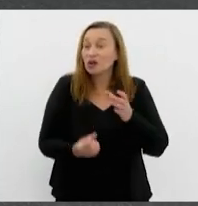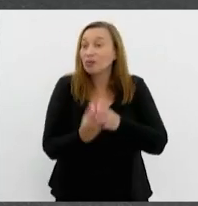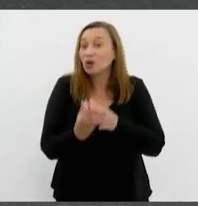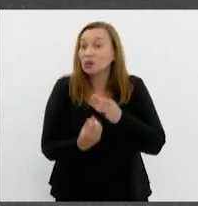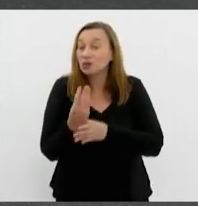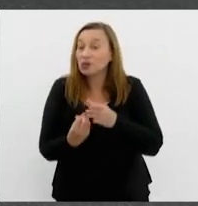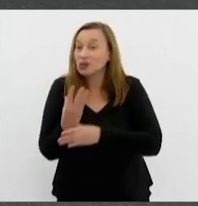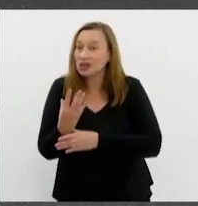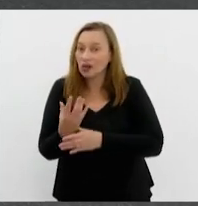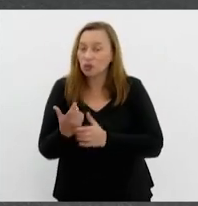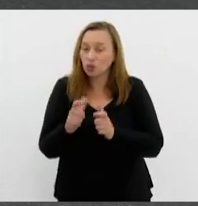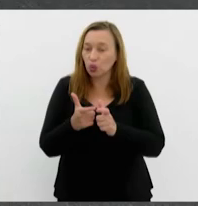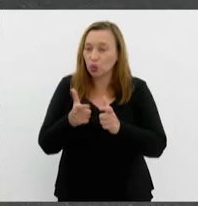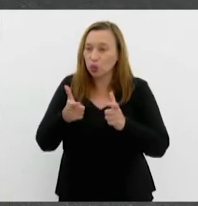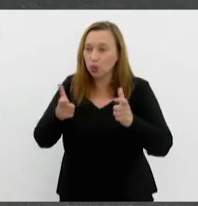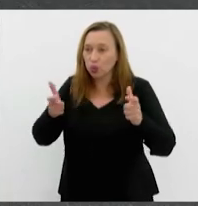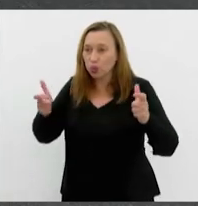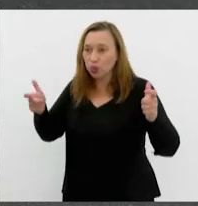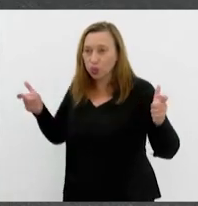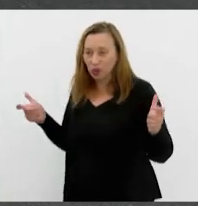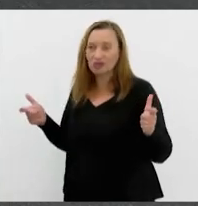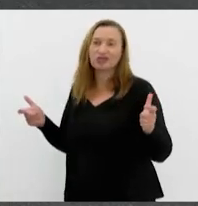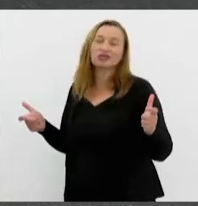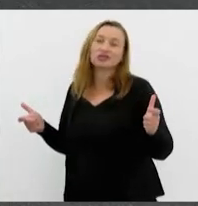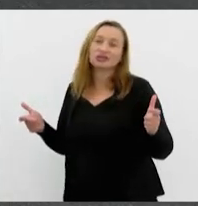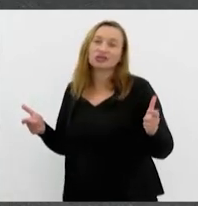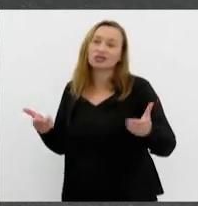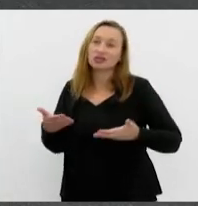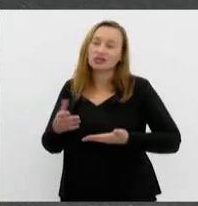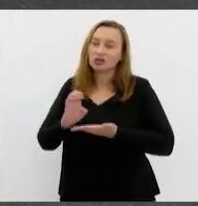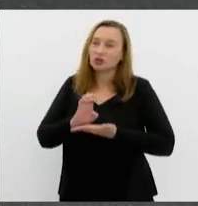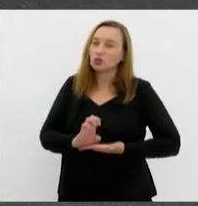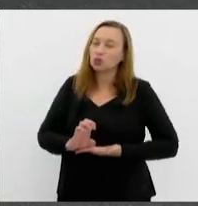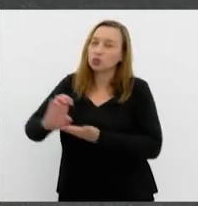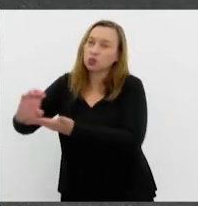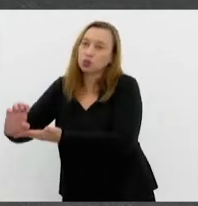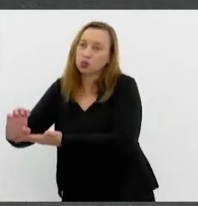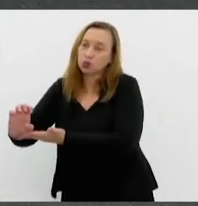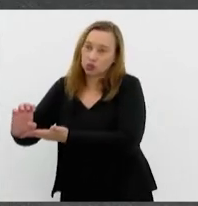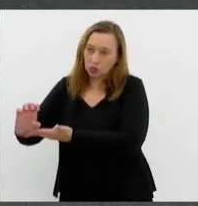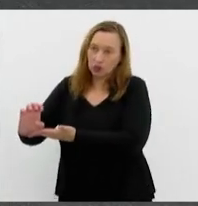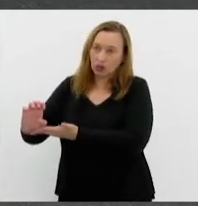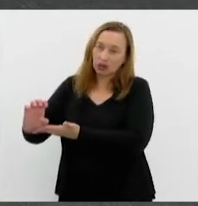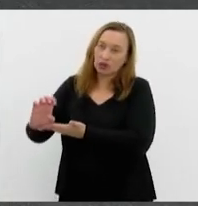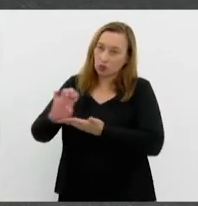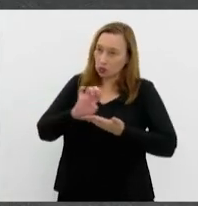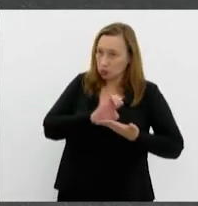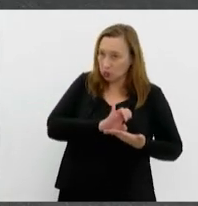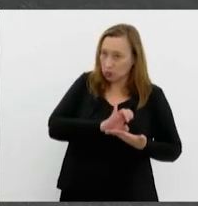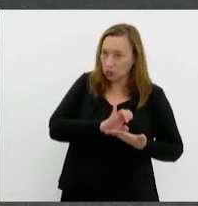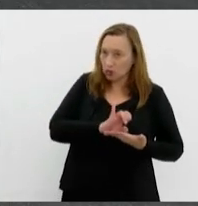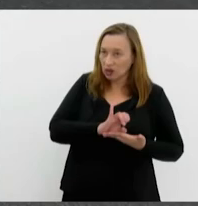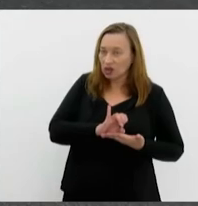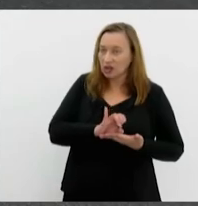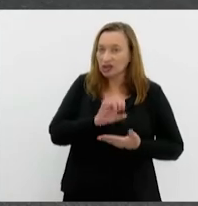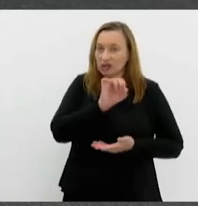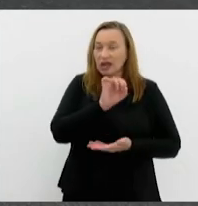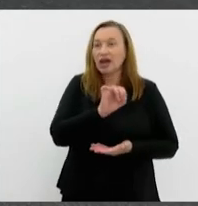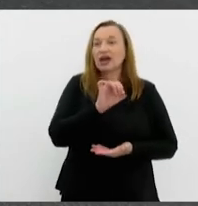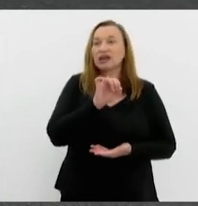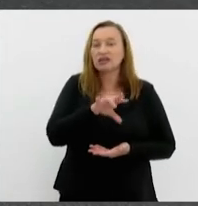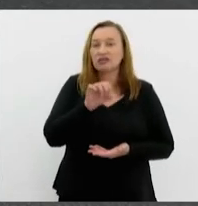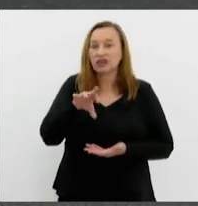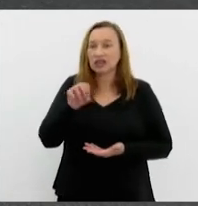grande escala de commodities para exportação, que está envenenando o conjunto da natureza e a saúde das pessoas. Então, quero